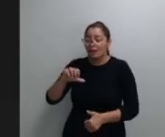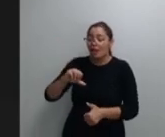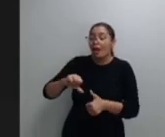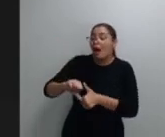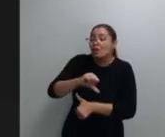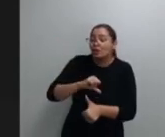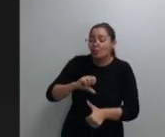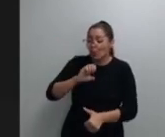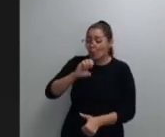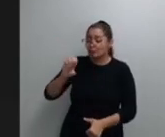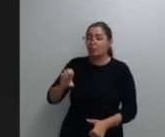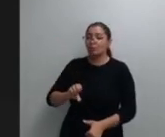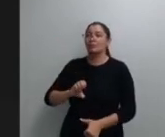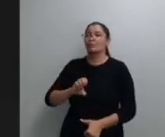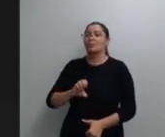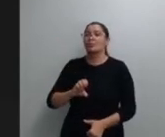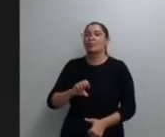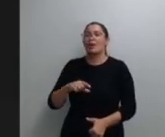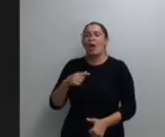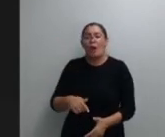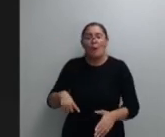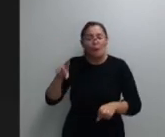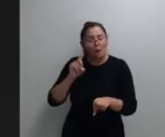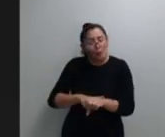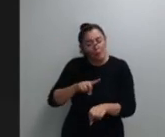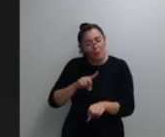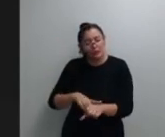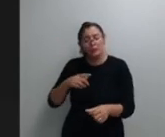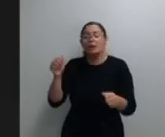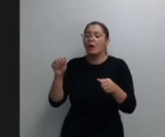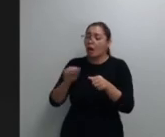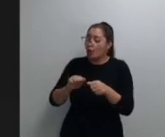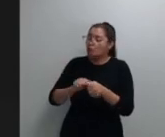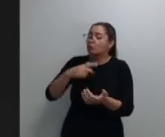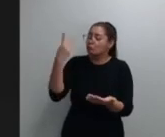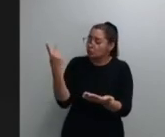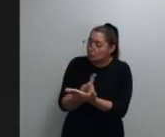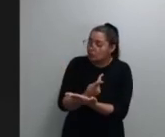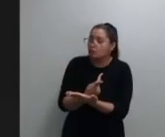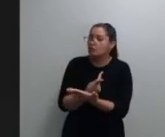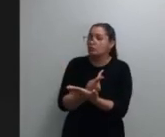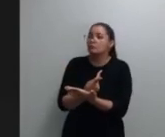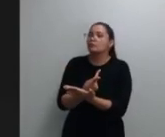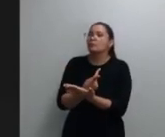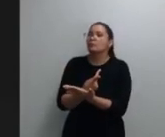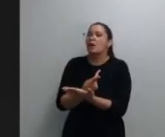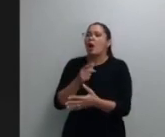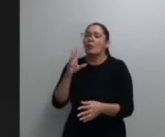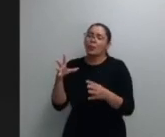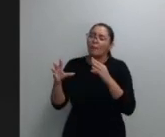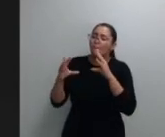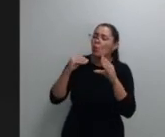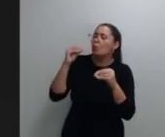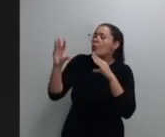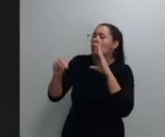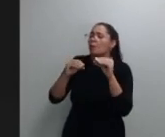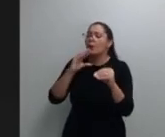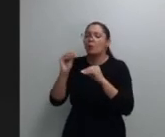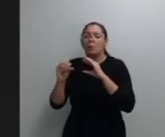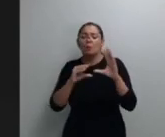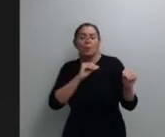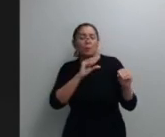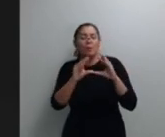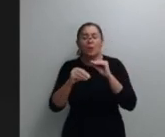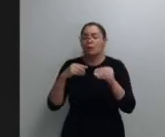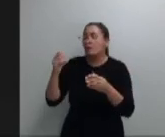é o momento em que essa coisa se consuma o resto era acordo conversa papo para lá papo para cá quanto vai pagar